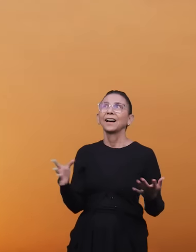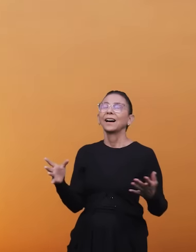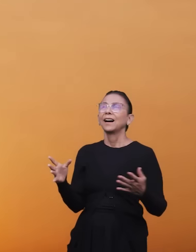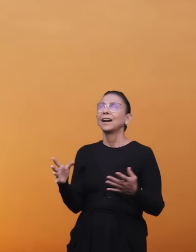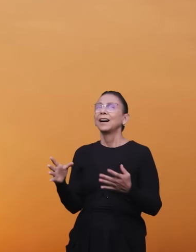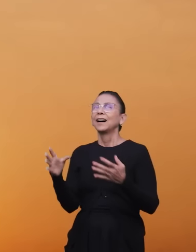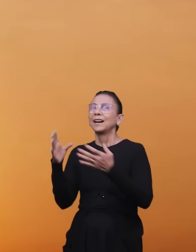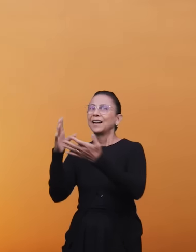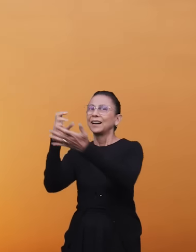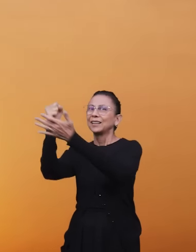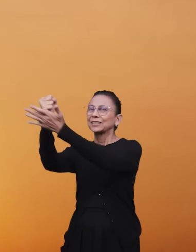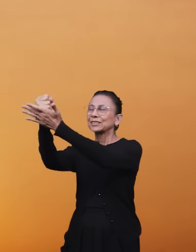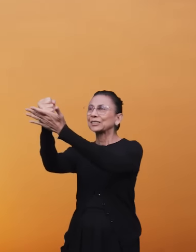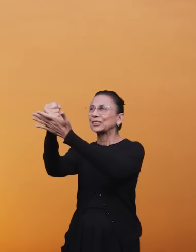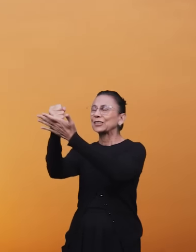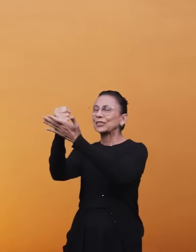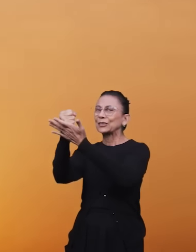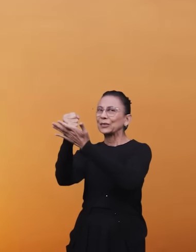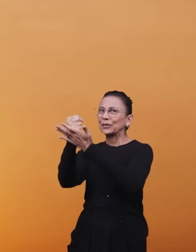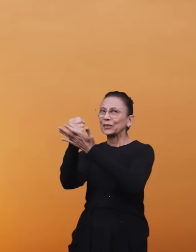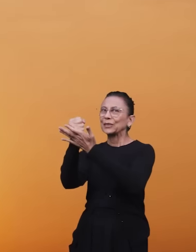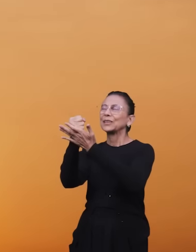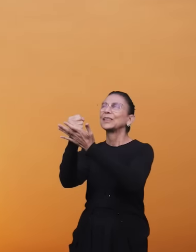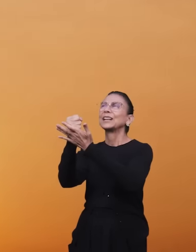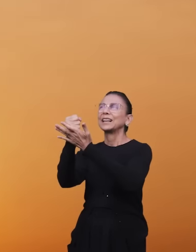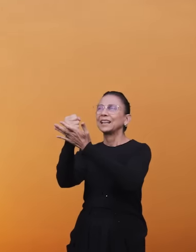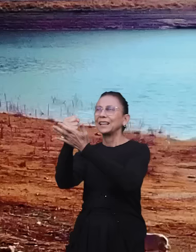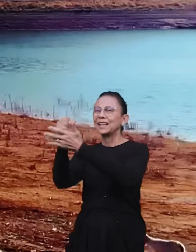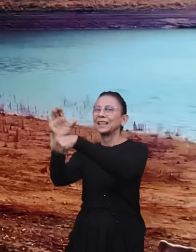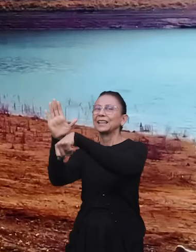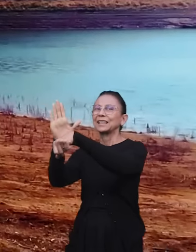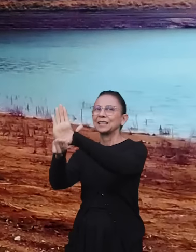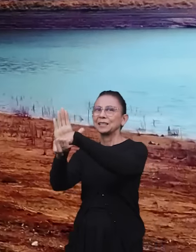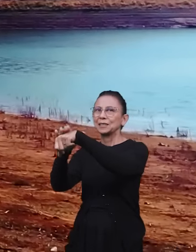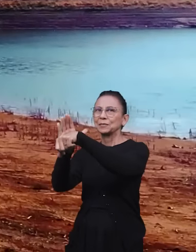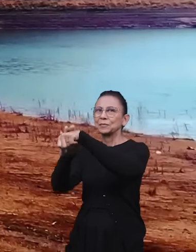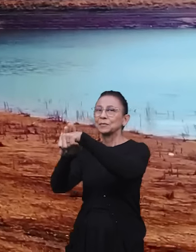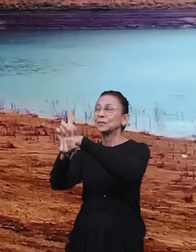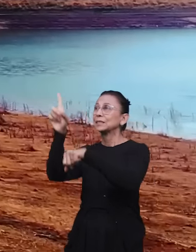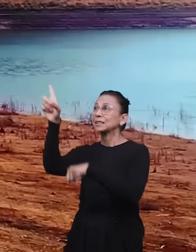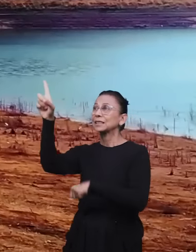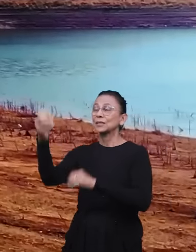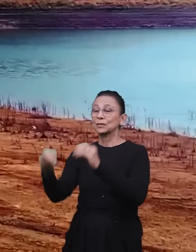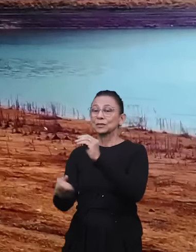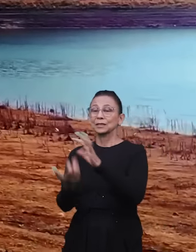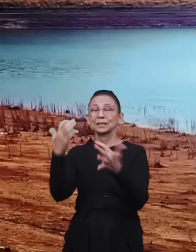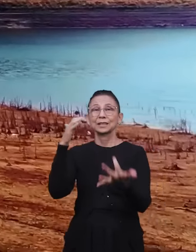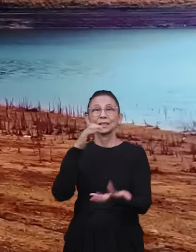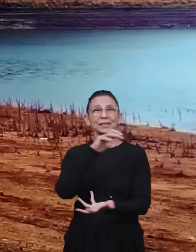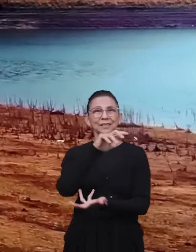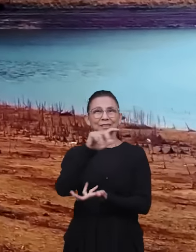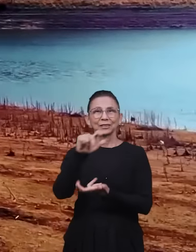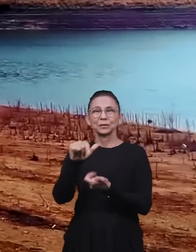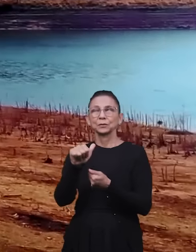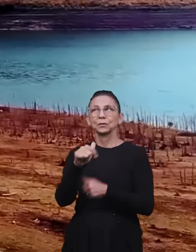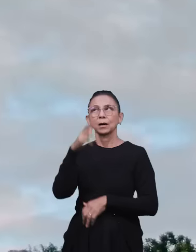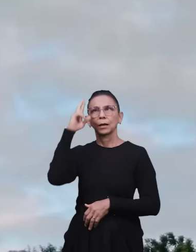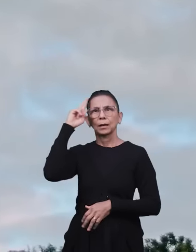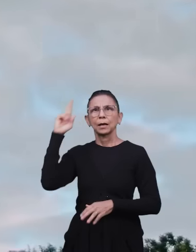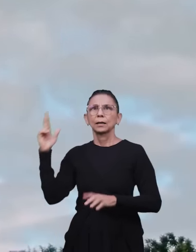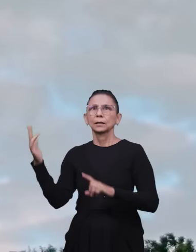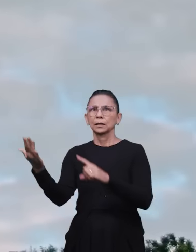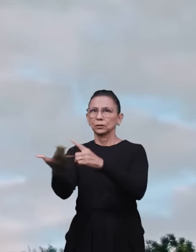Meu socorro vem de Deus, o Senhor da criação.